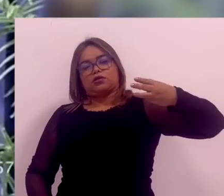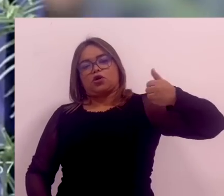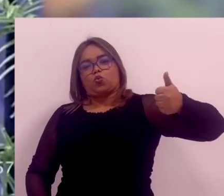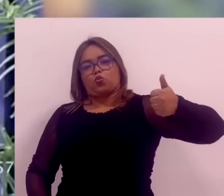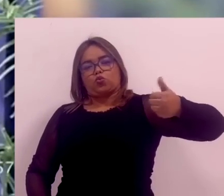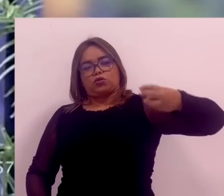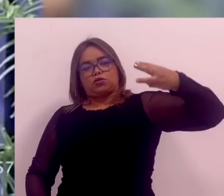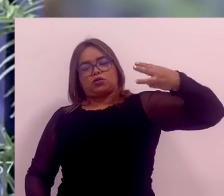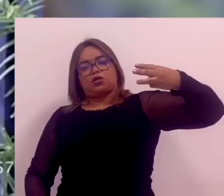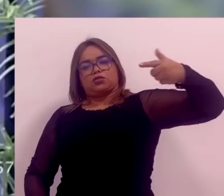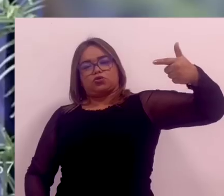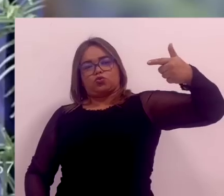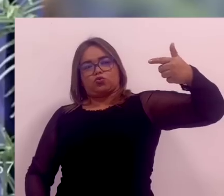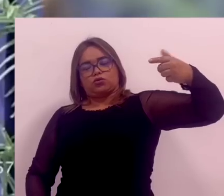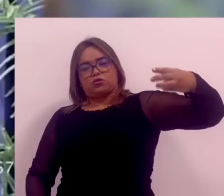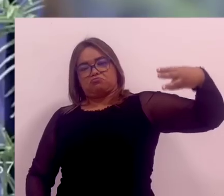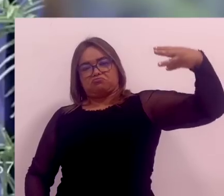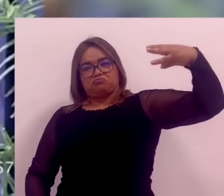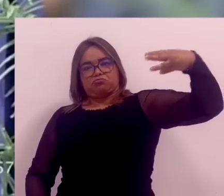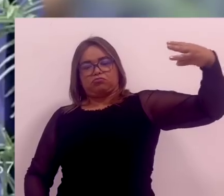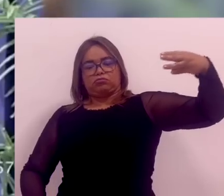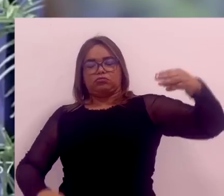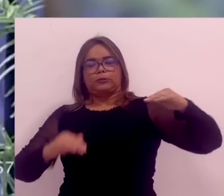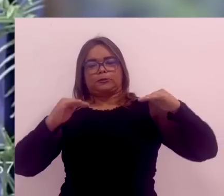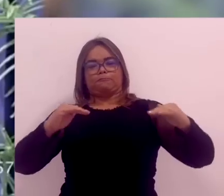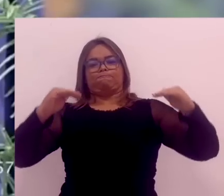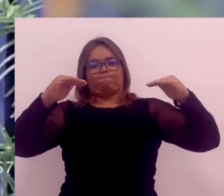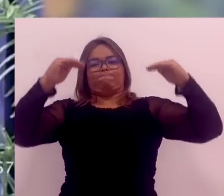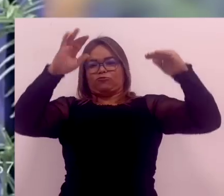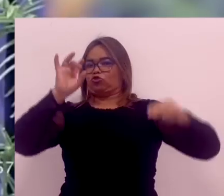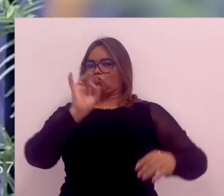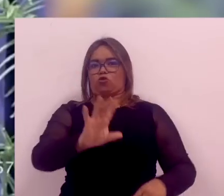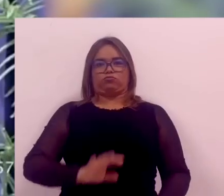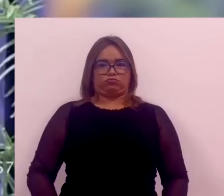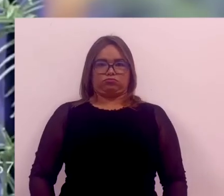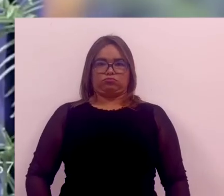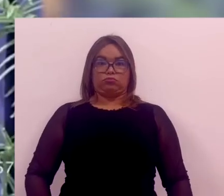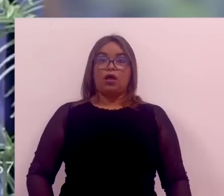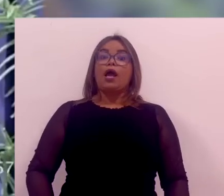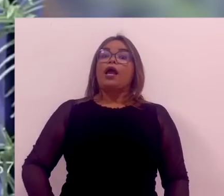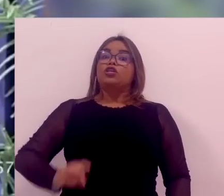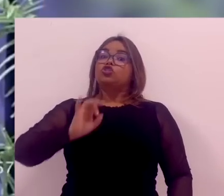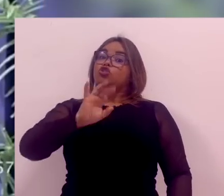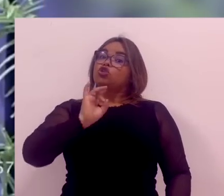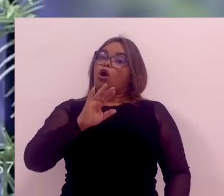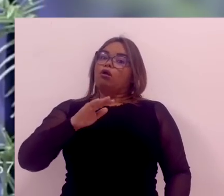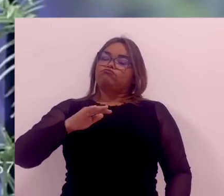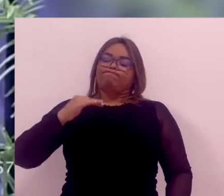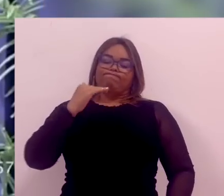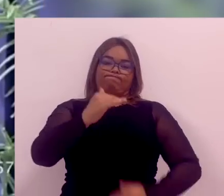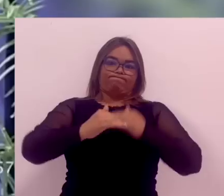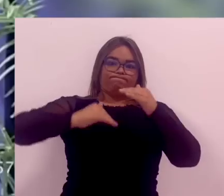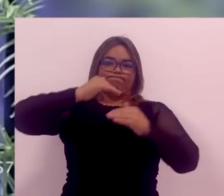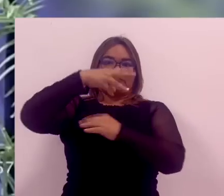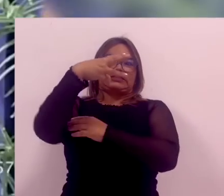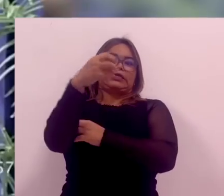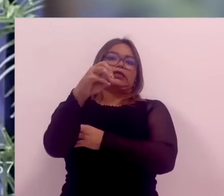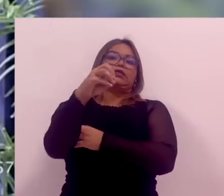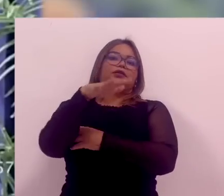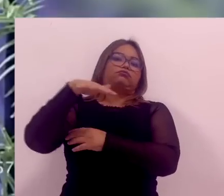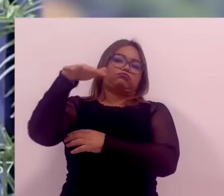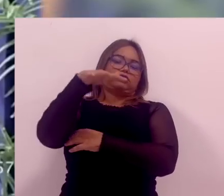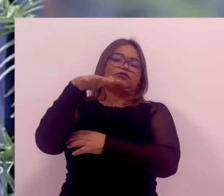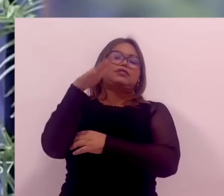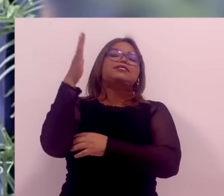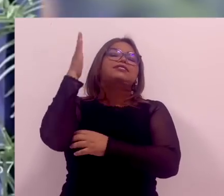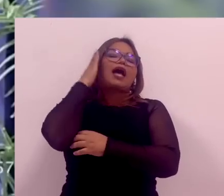No 30º, 31º, 32º e no 33º graus. Um maçom do 33º grau sabe